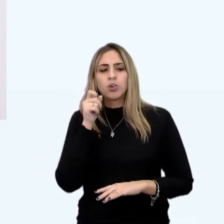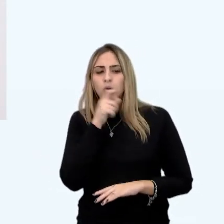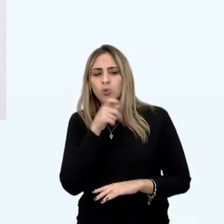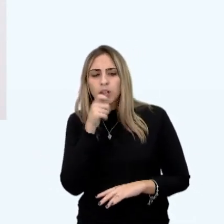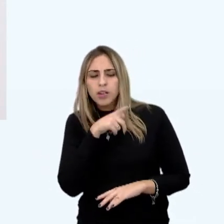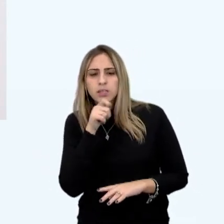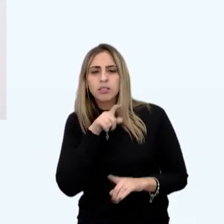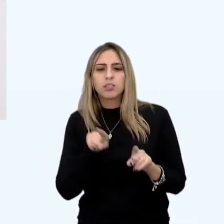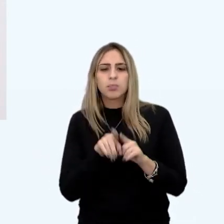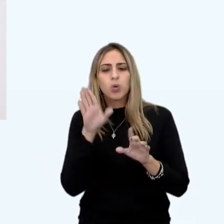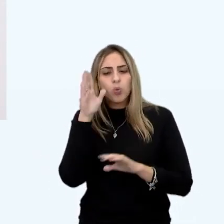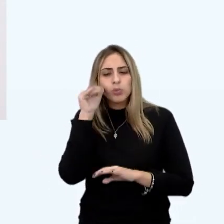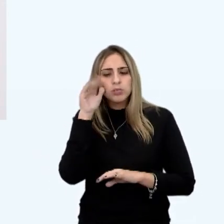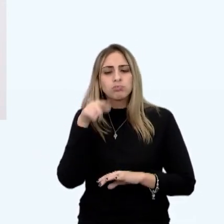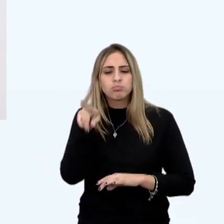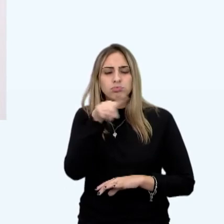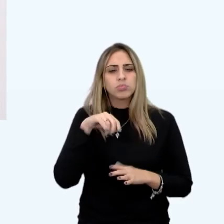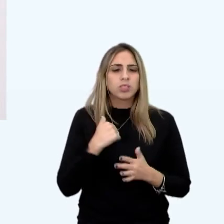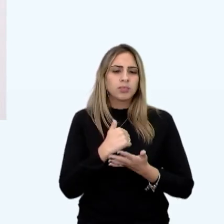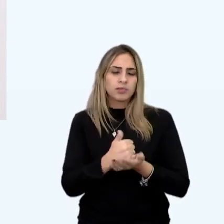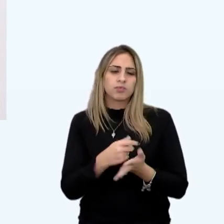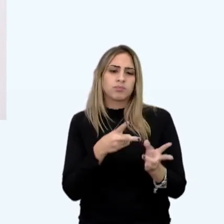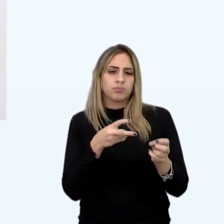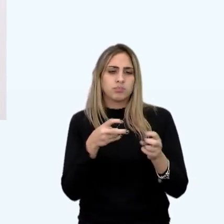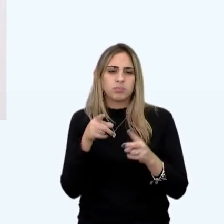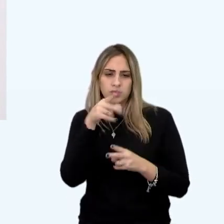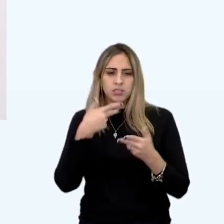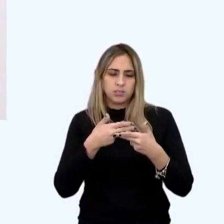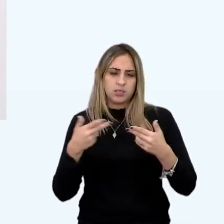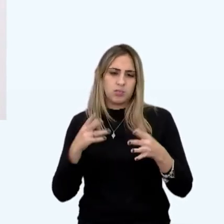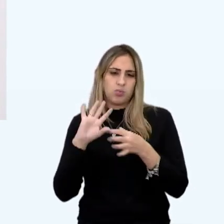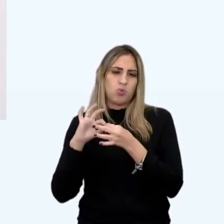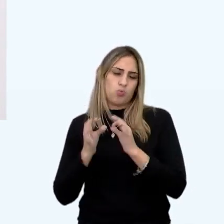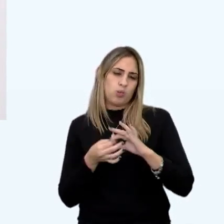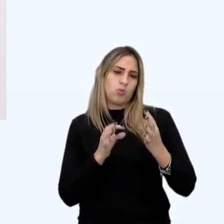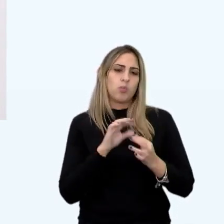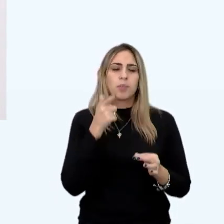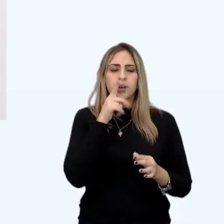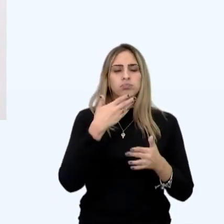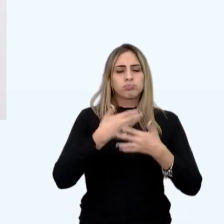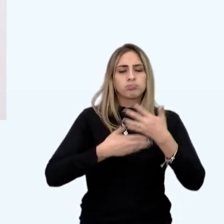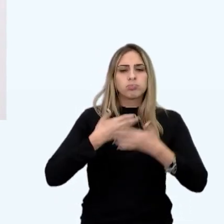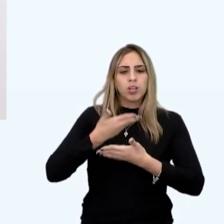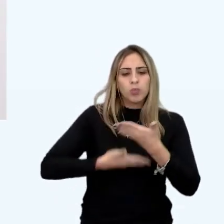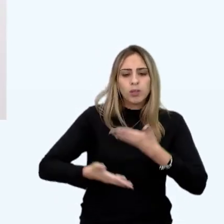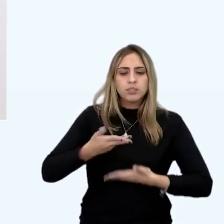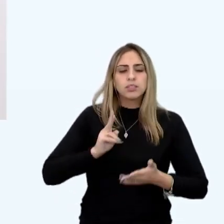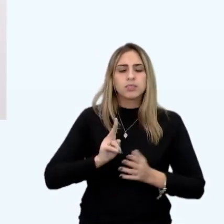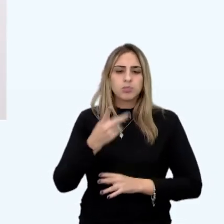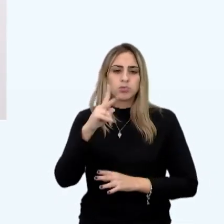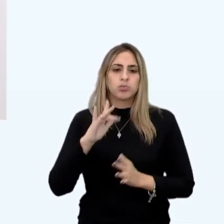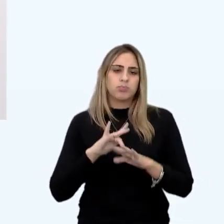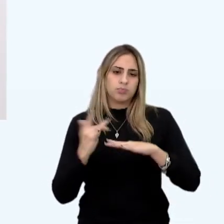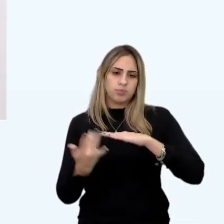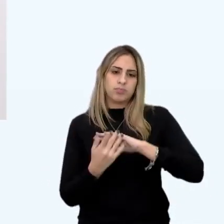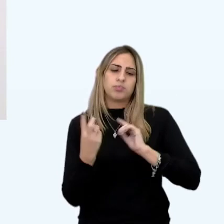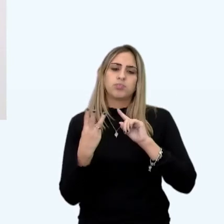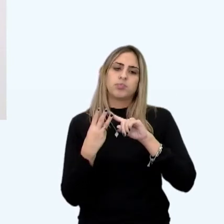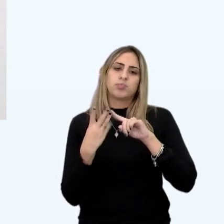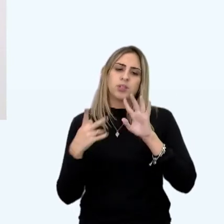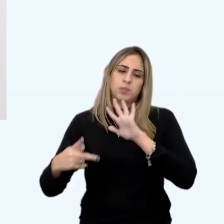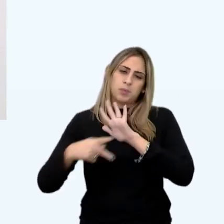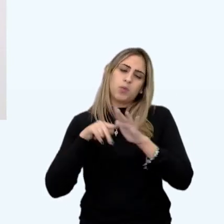é importante que você leve em consideração esse tipo de conteúdo para atualizar sua rede social. O terceiro motivo está no